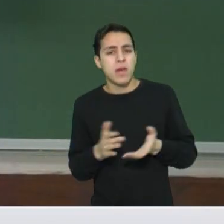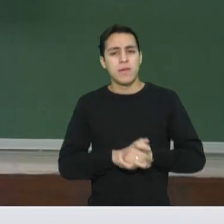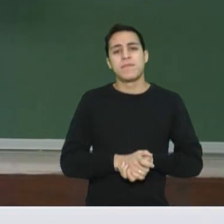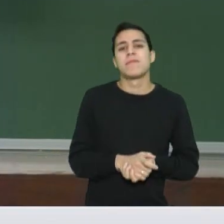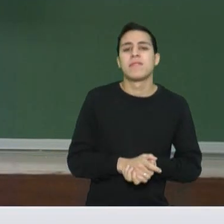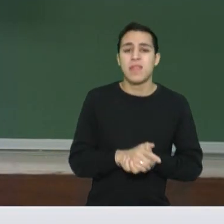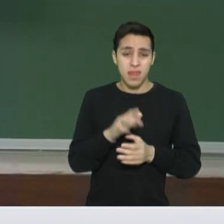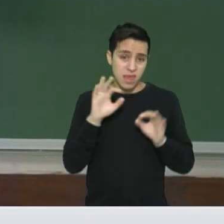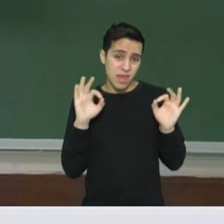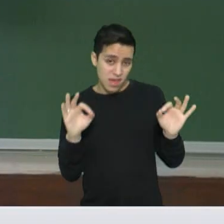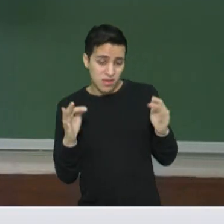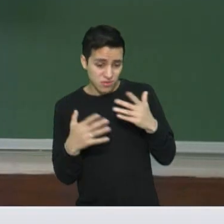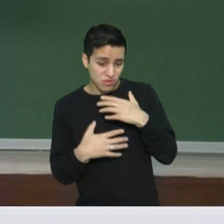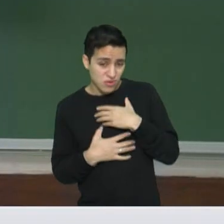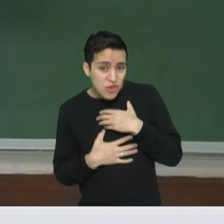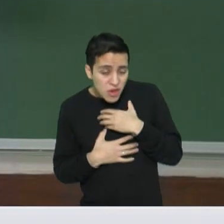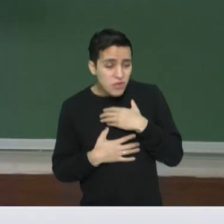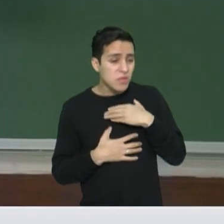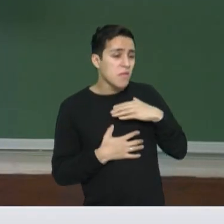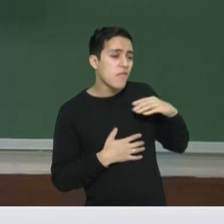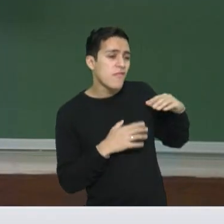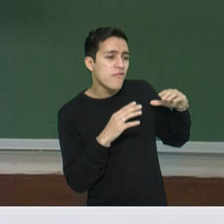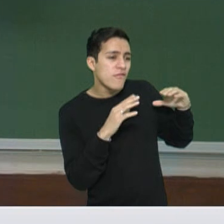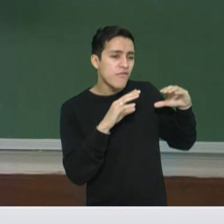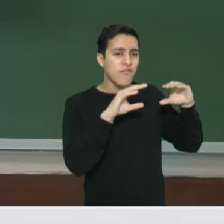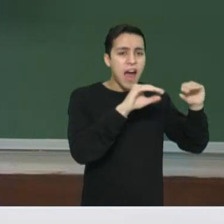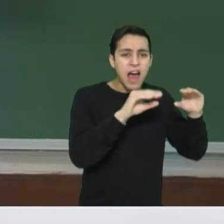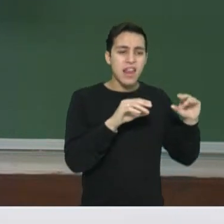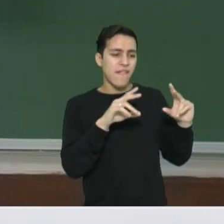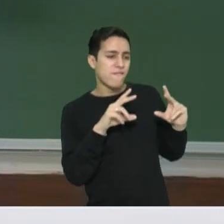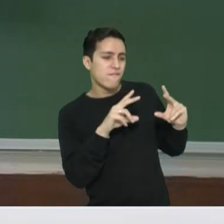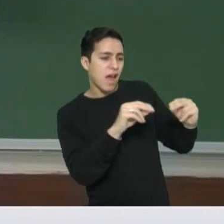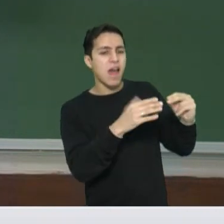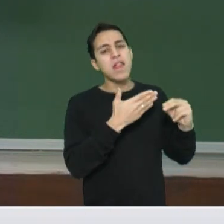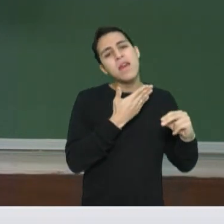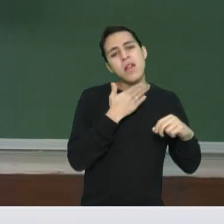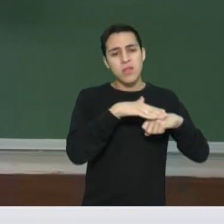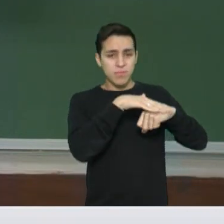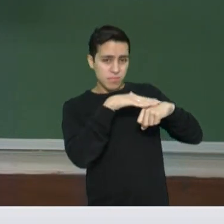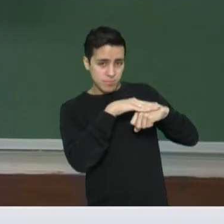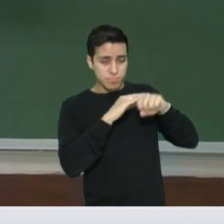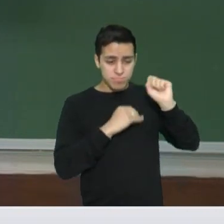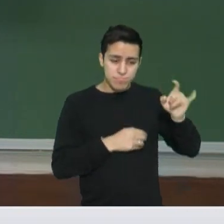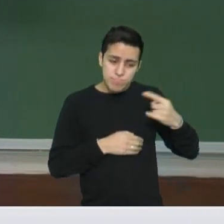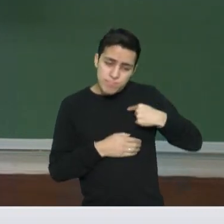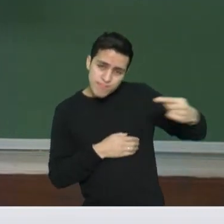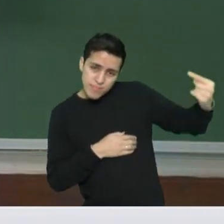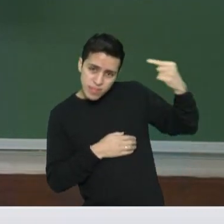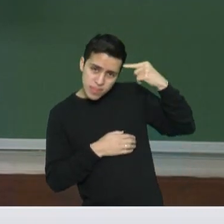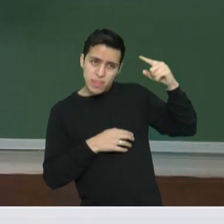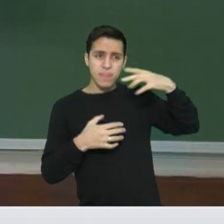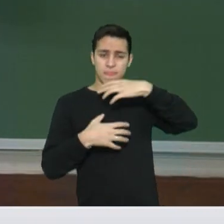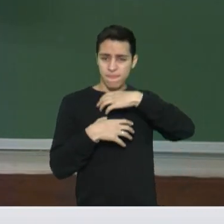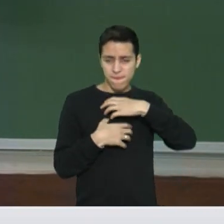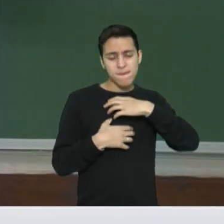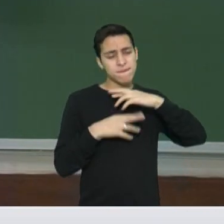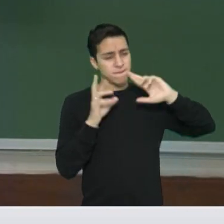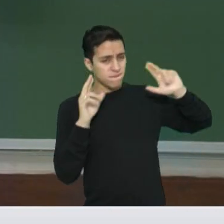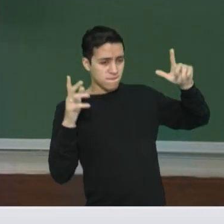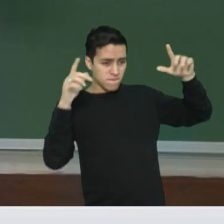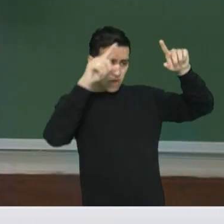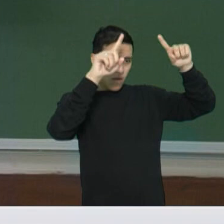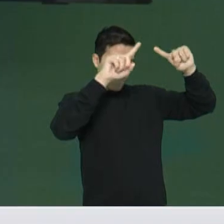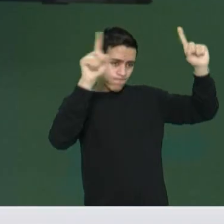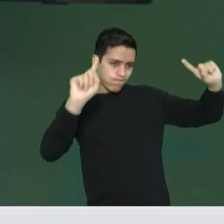pessoal? Representam as maneiras das falas, as falas dos personagens. Se eu estou pensando, é um balão diferente,